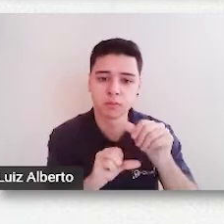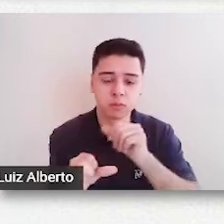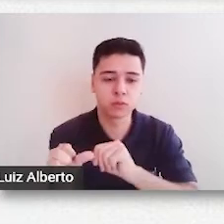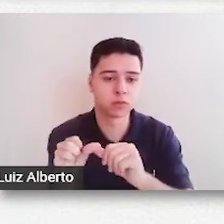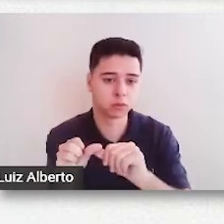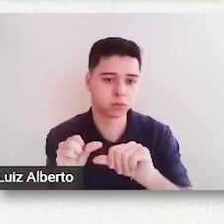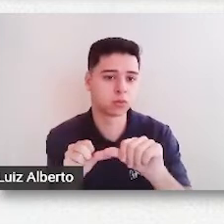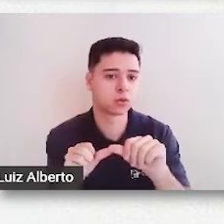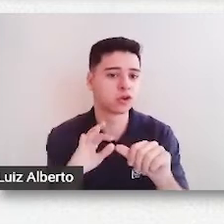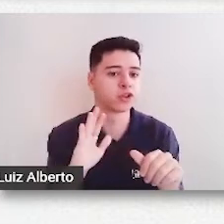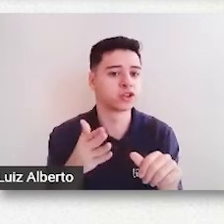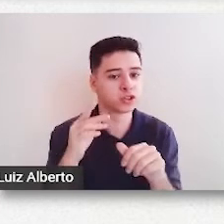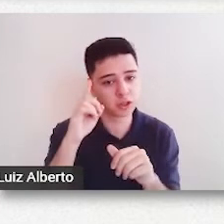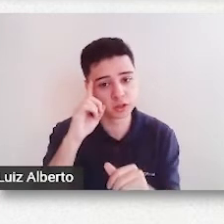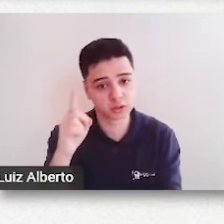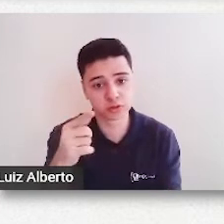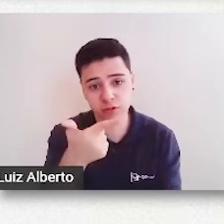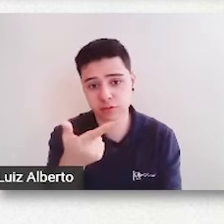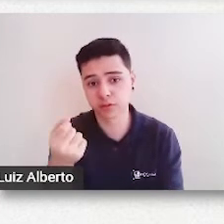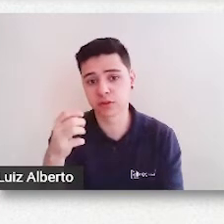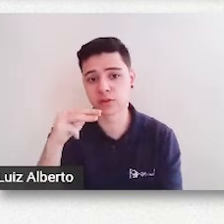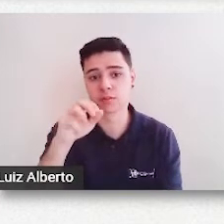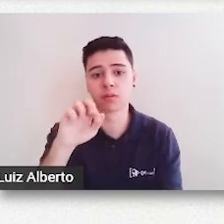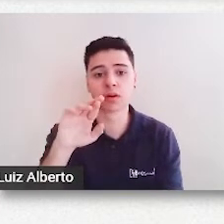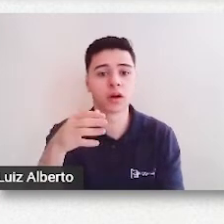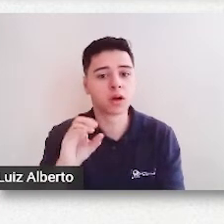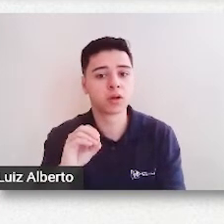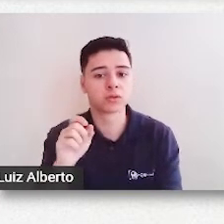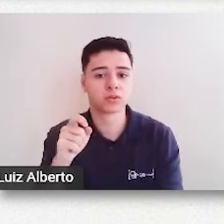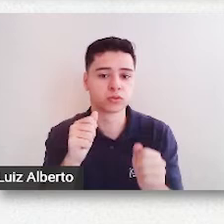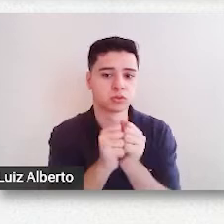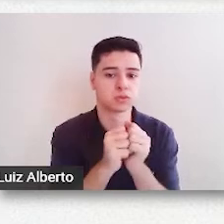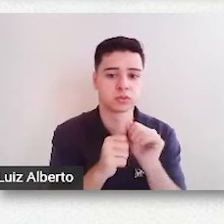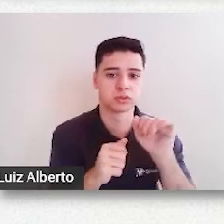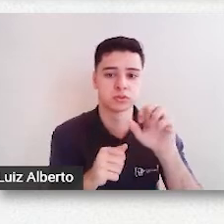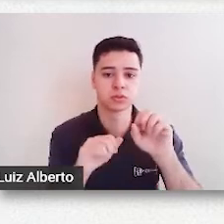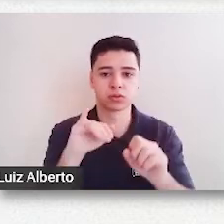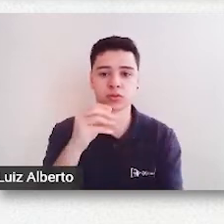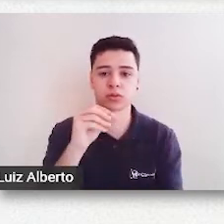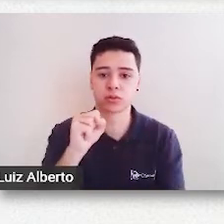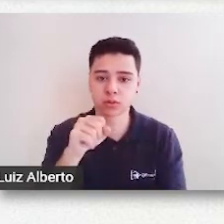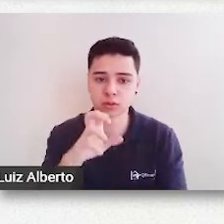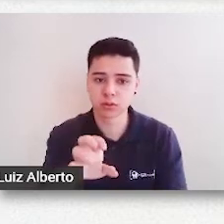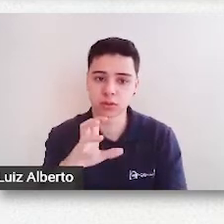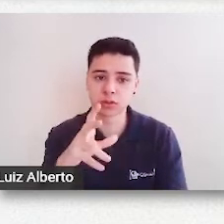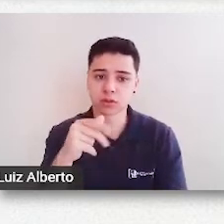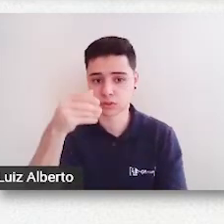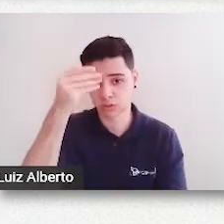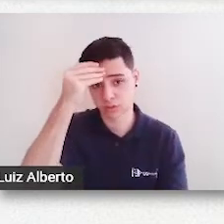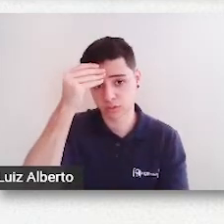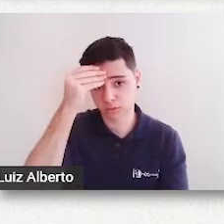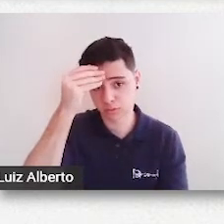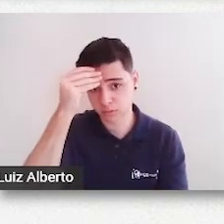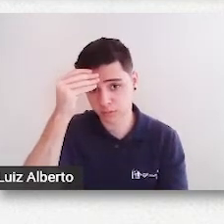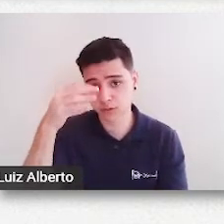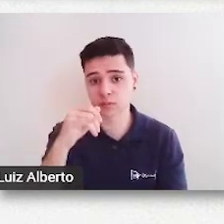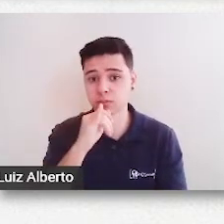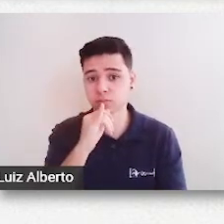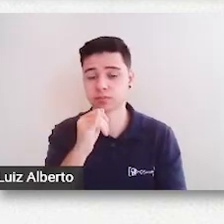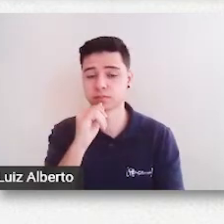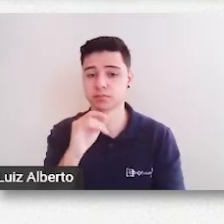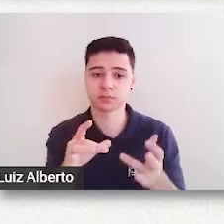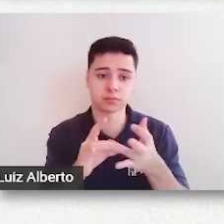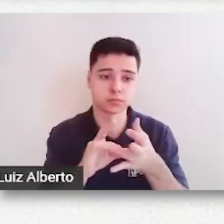já foi no dia 20 de março, associada a São José, que seria seu sobrinho esposo de Maria, que às vezes eles aparecem